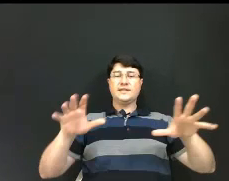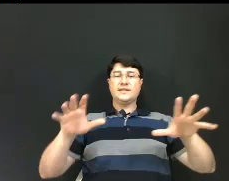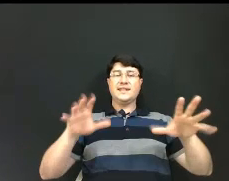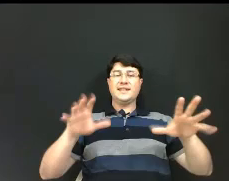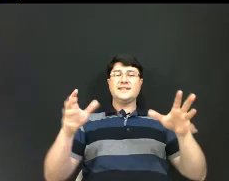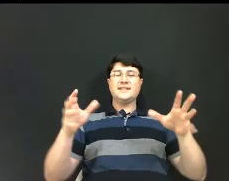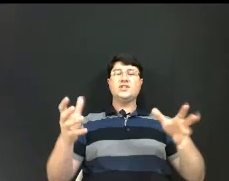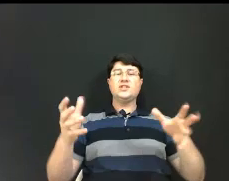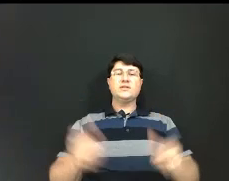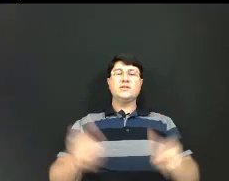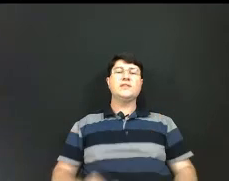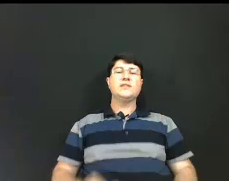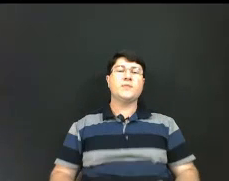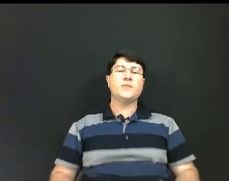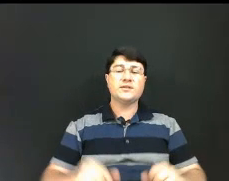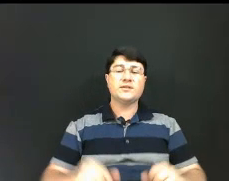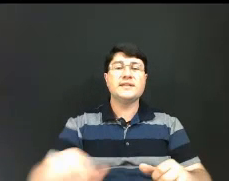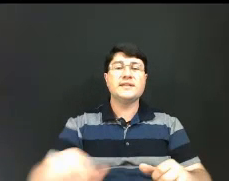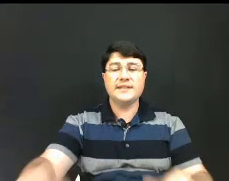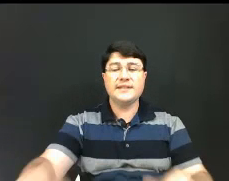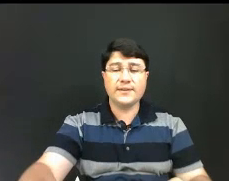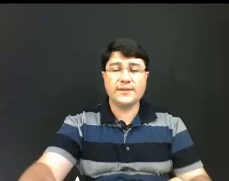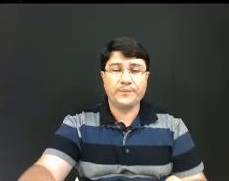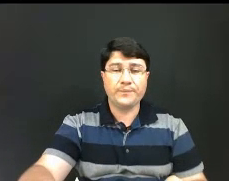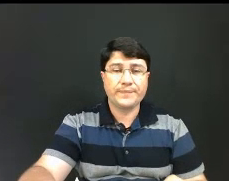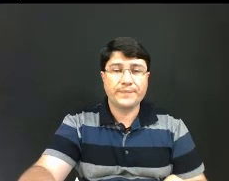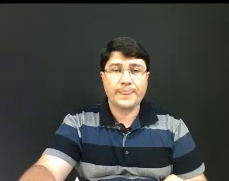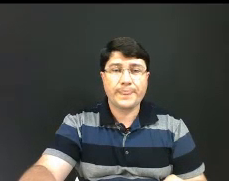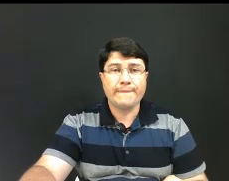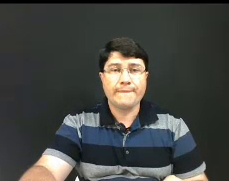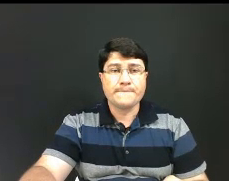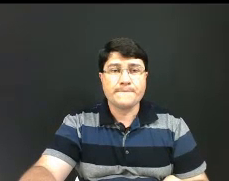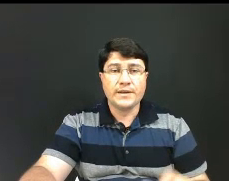as coisas e cria sentidos aqui no espaço de sinalização.